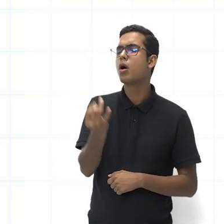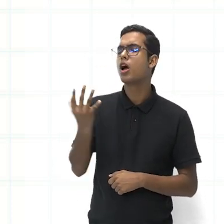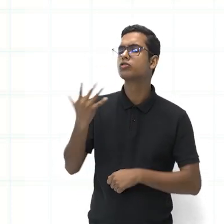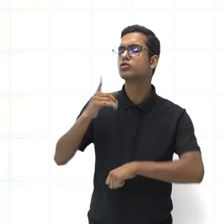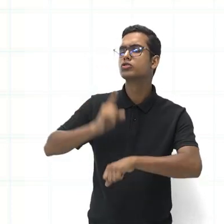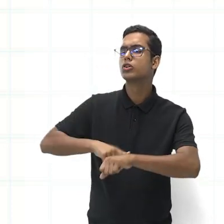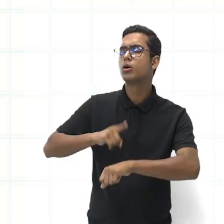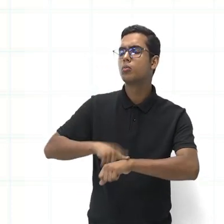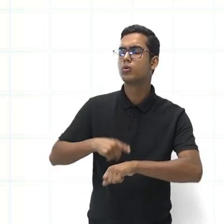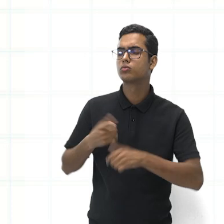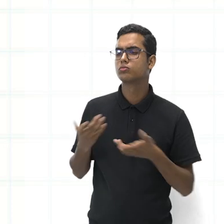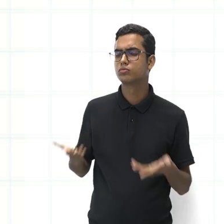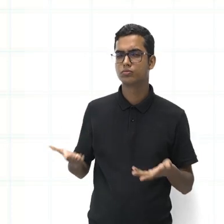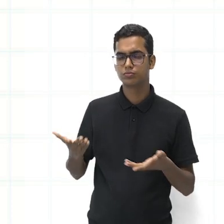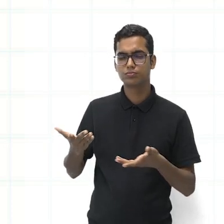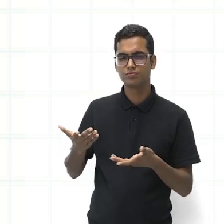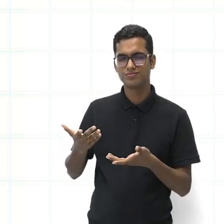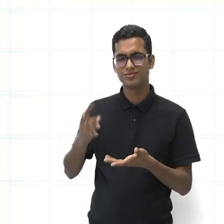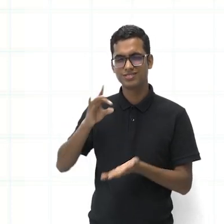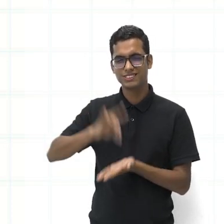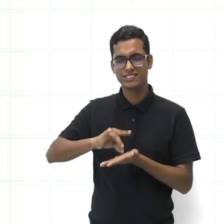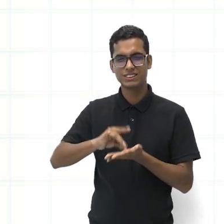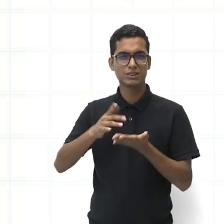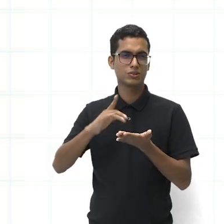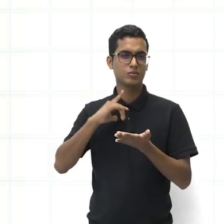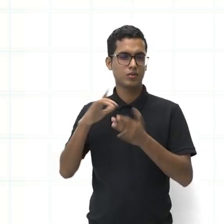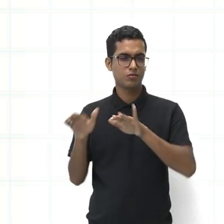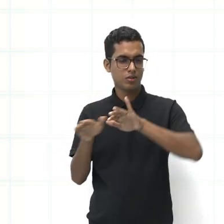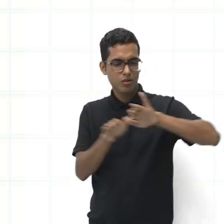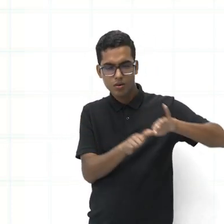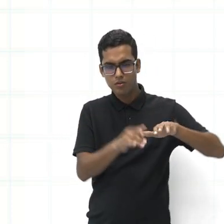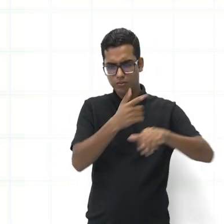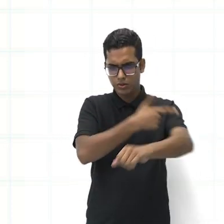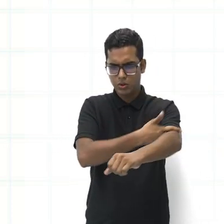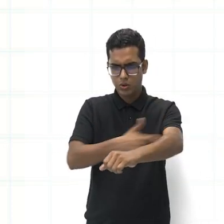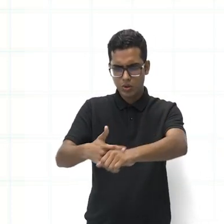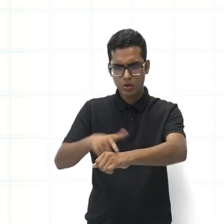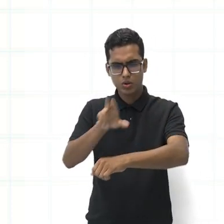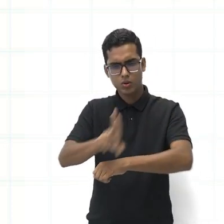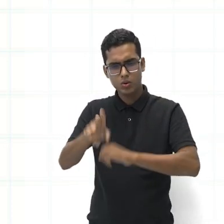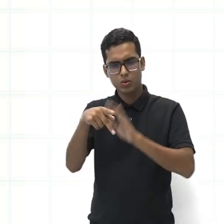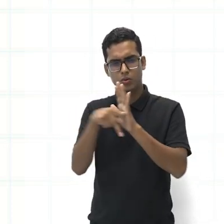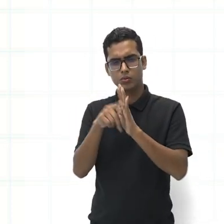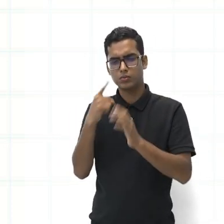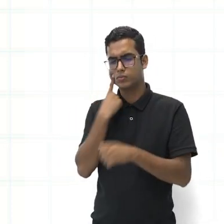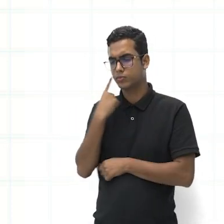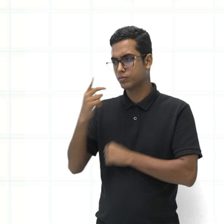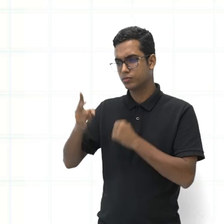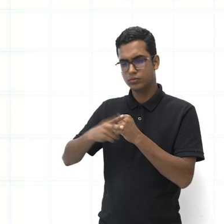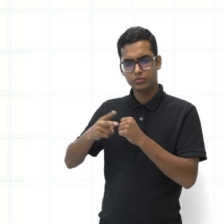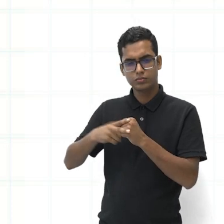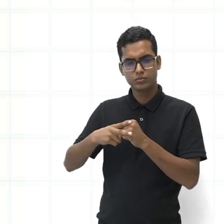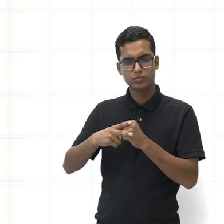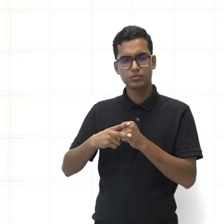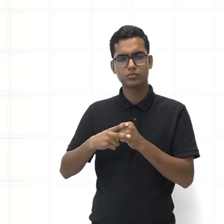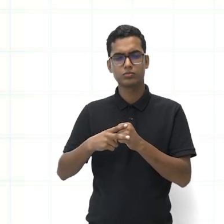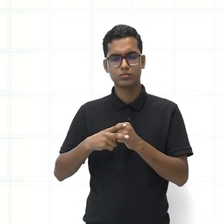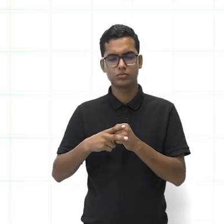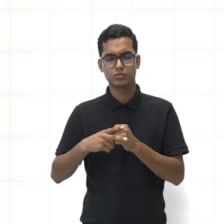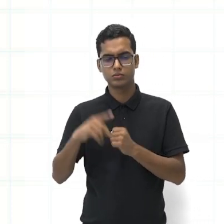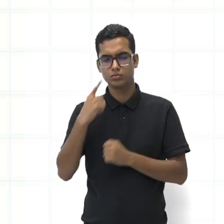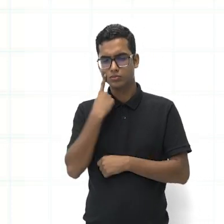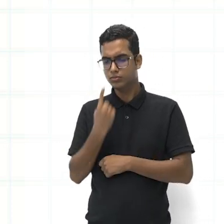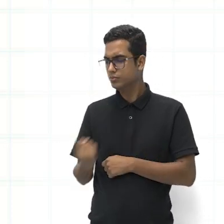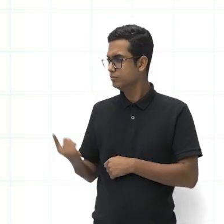literal dessa pergunta. E eu vou utilizar sempre o verbo to be, tá? Nunca o verbo to have, no sentido de tem. Aqui a